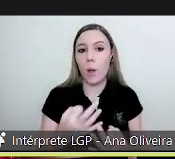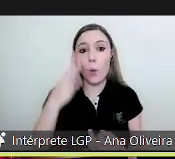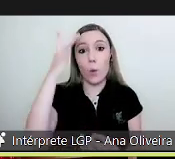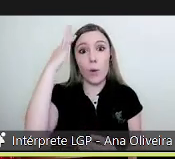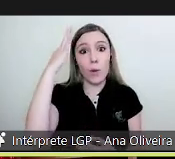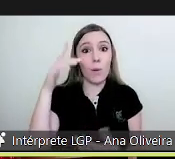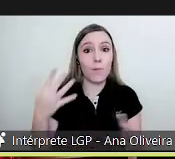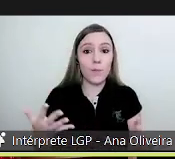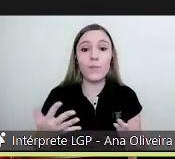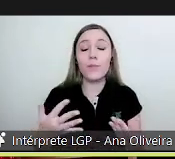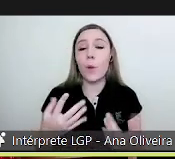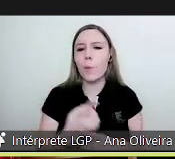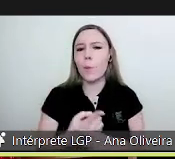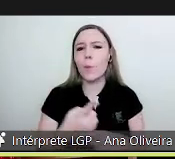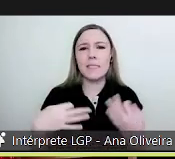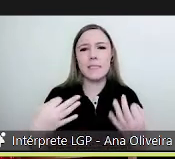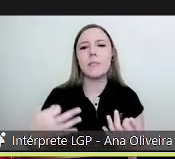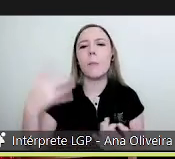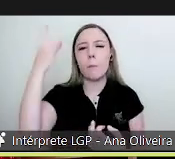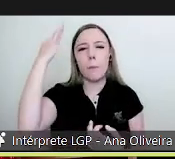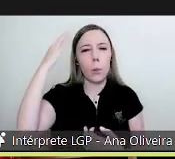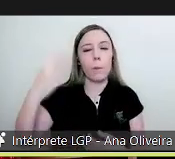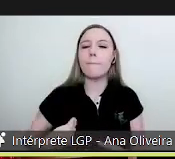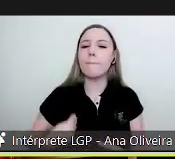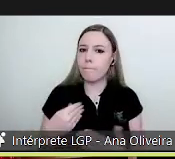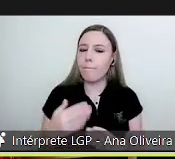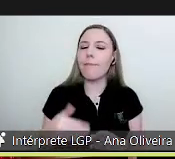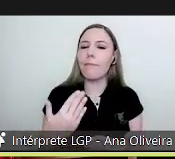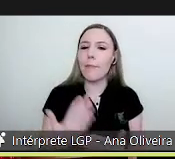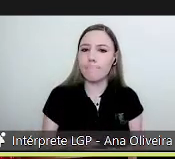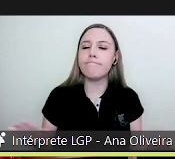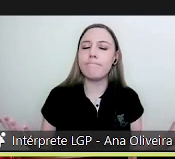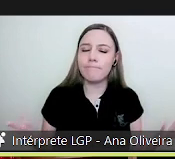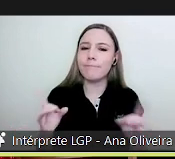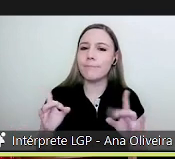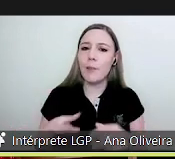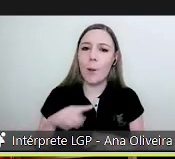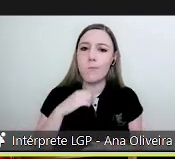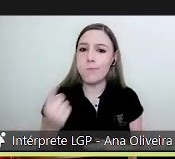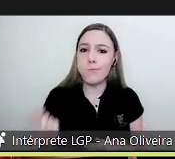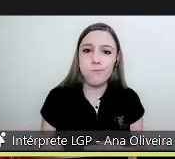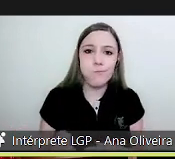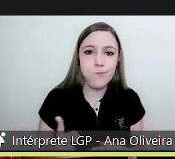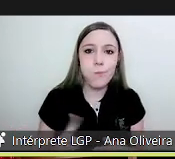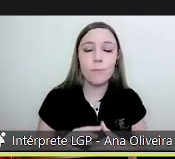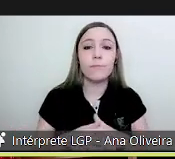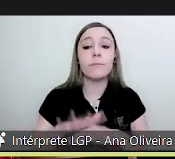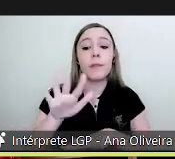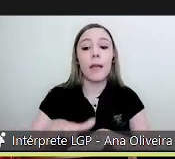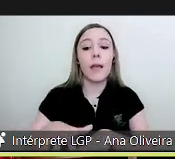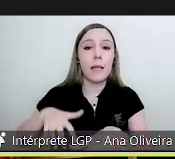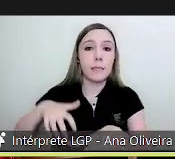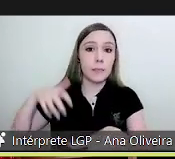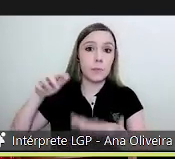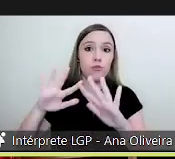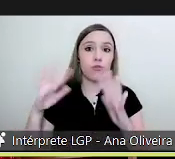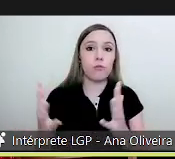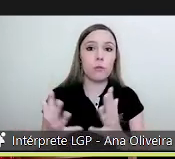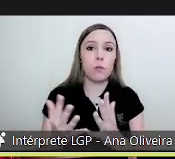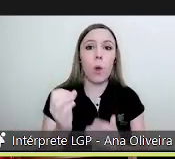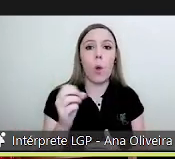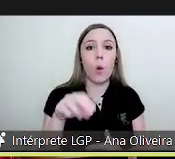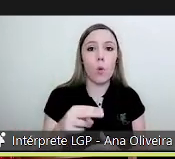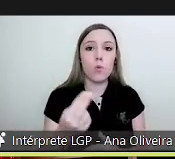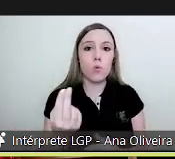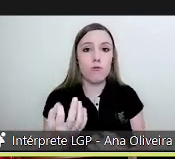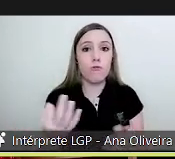são sempre números preocupantes, é inevitável, e a Assembleia Geral das Nações Unidas, em boa hora, na